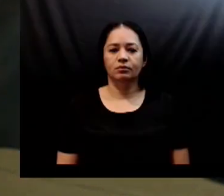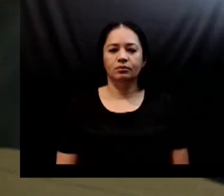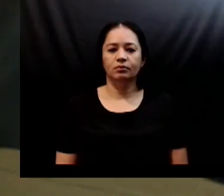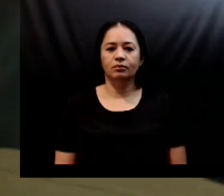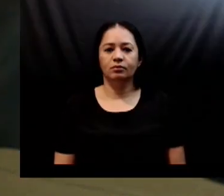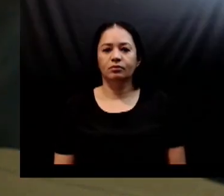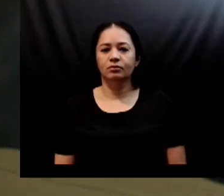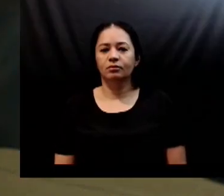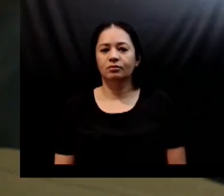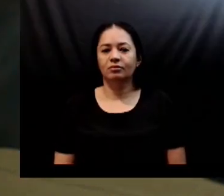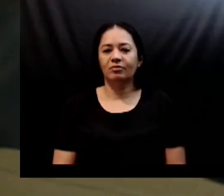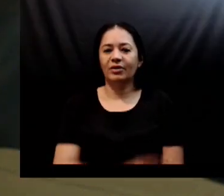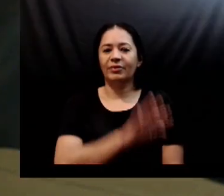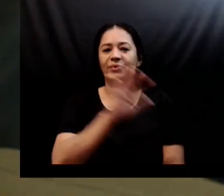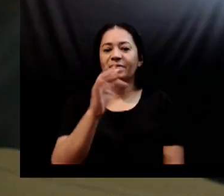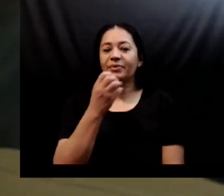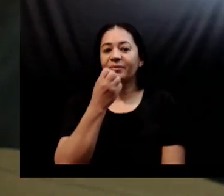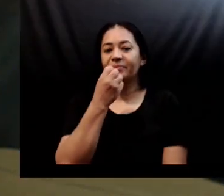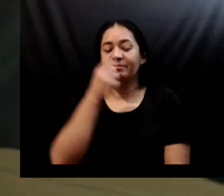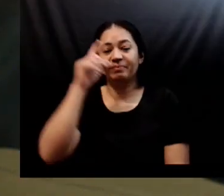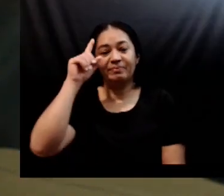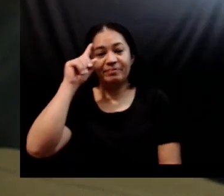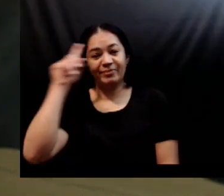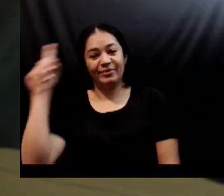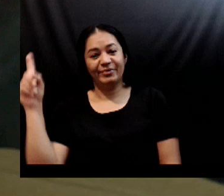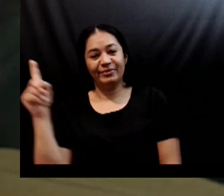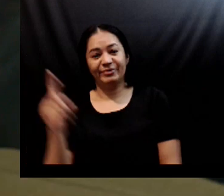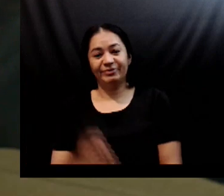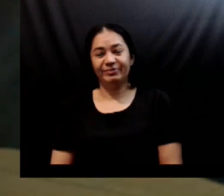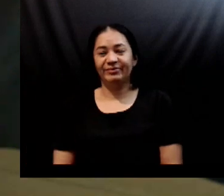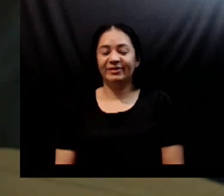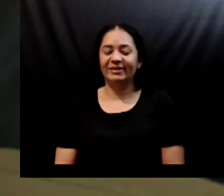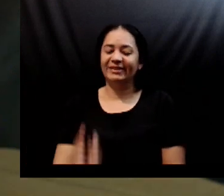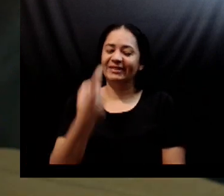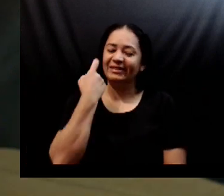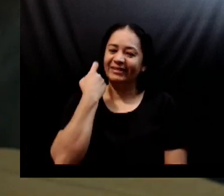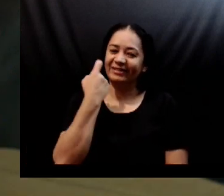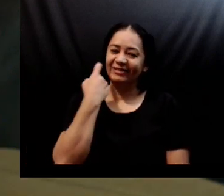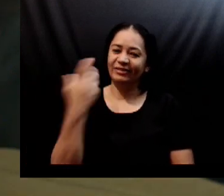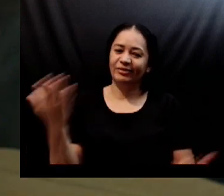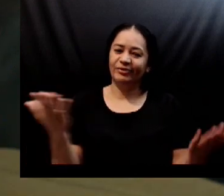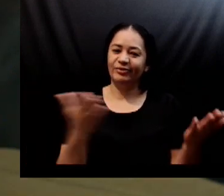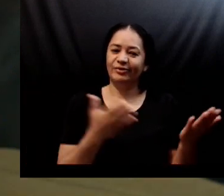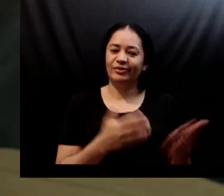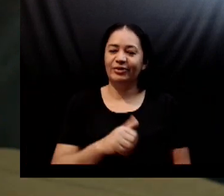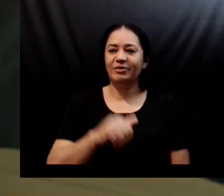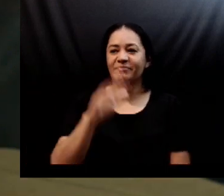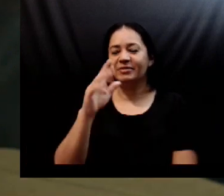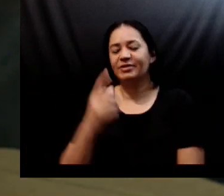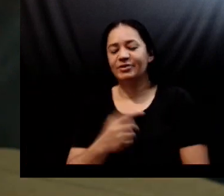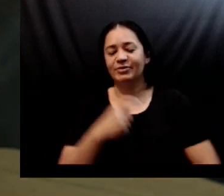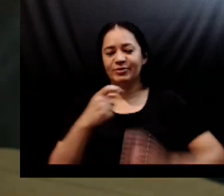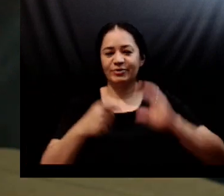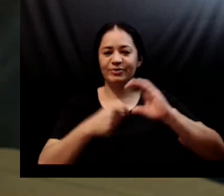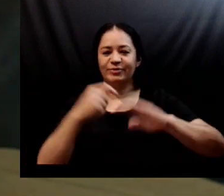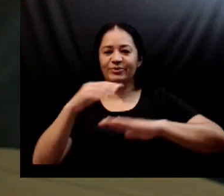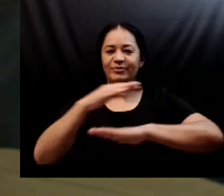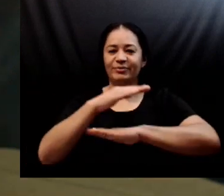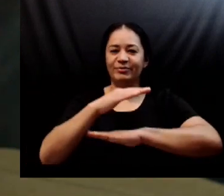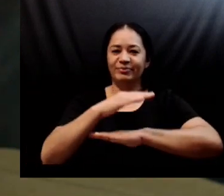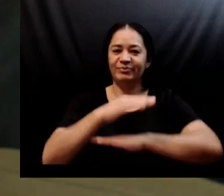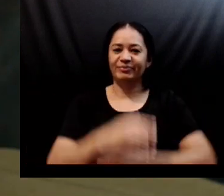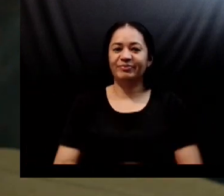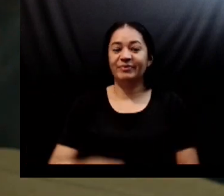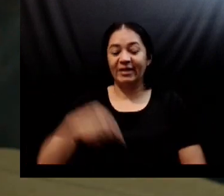Olá, bom dia, bom dia! Sextamos e chegamos com mais uma edição do nosso Estúdio Câmara, aqui na TV Câmara Campinas,